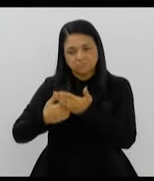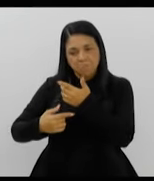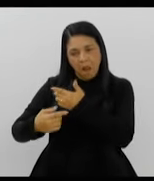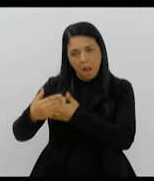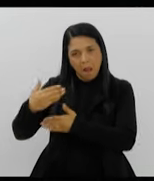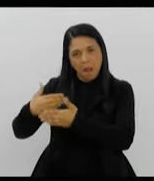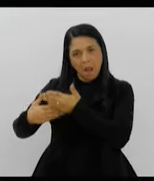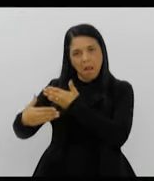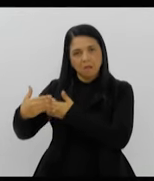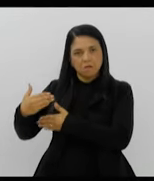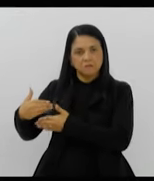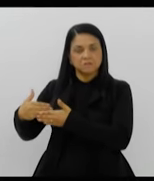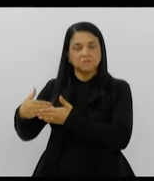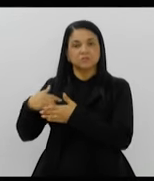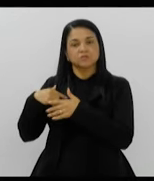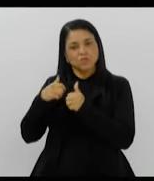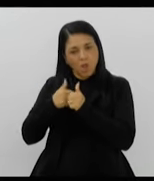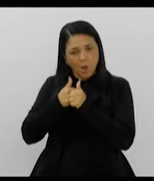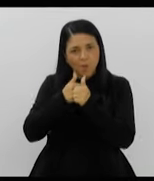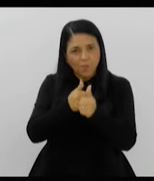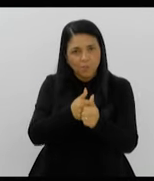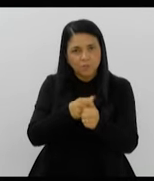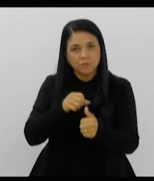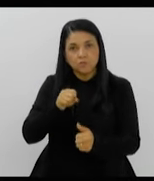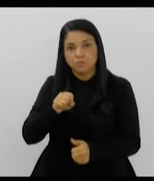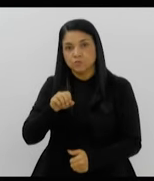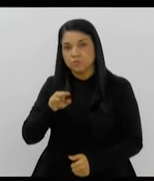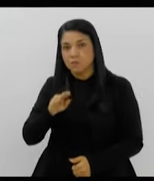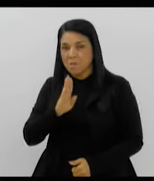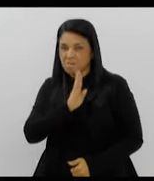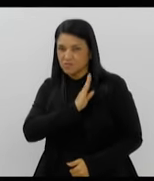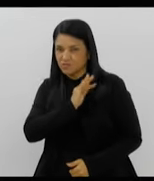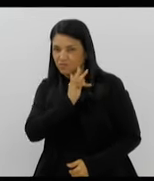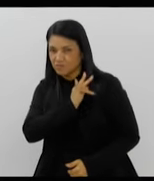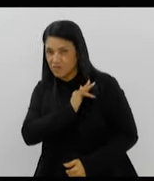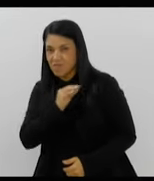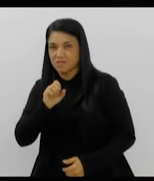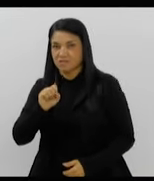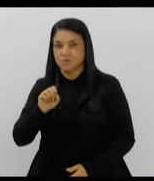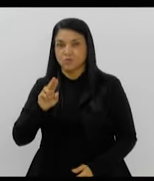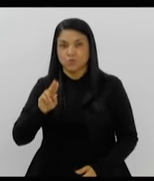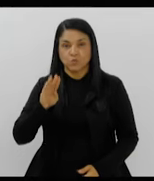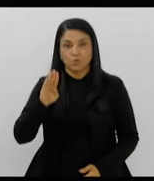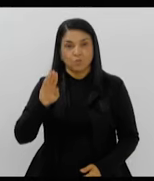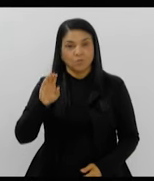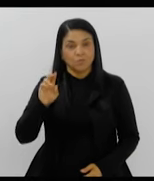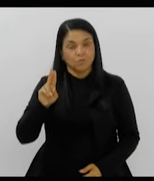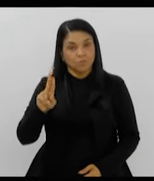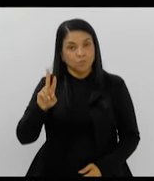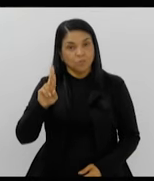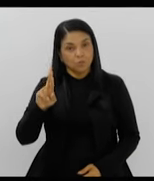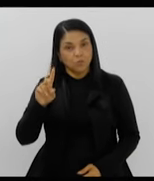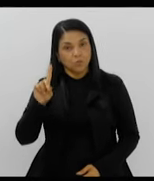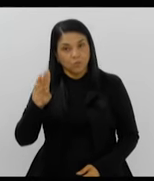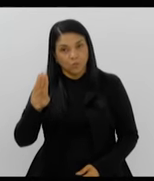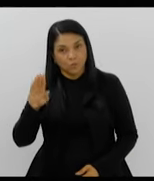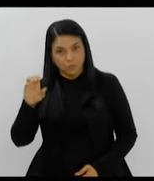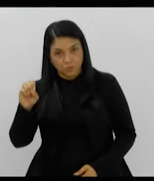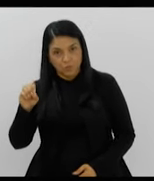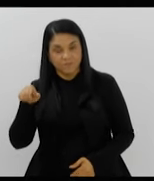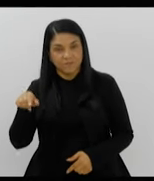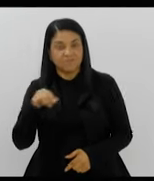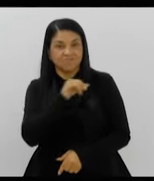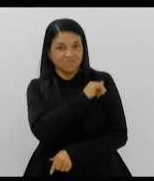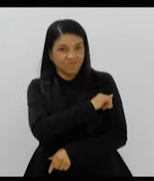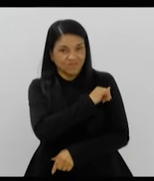A gente que acompanha e anda pelo subúrbio carioca, a gente vê claramente o quanto